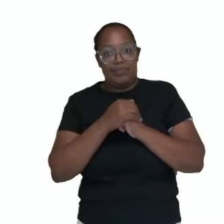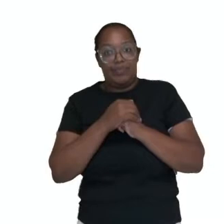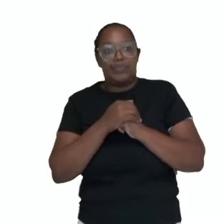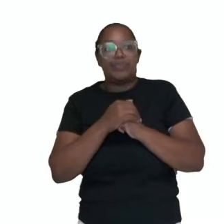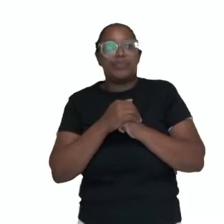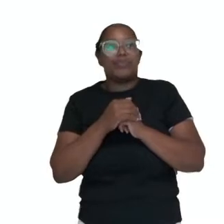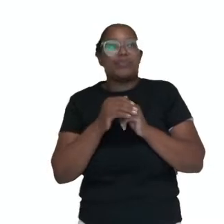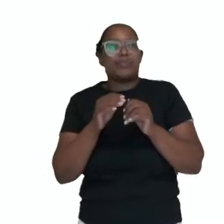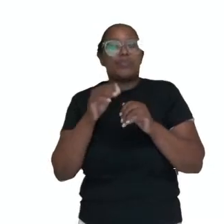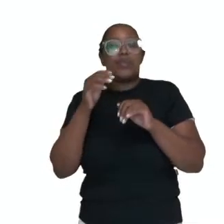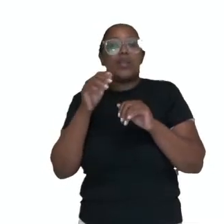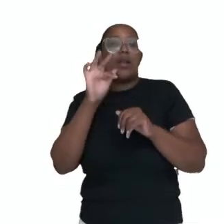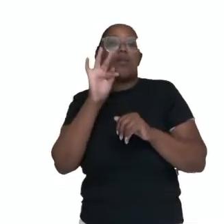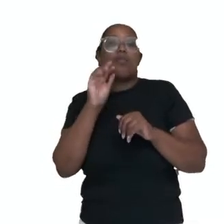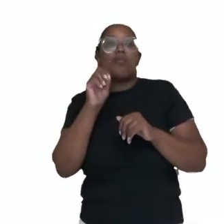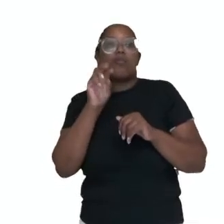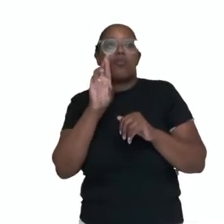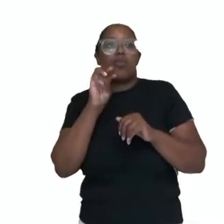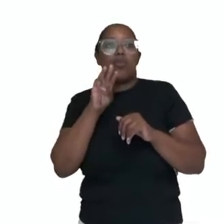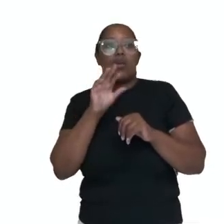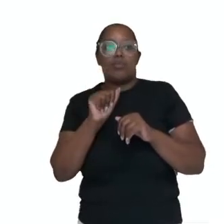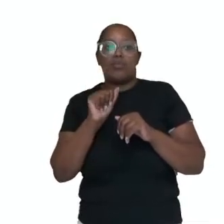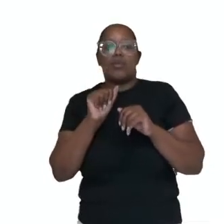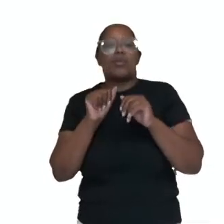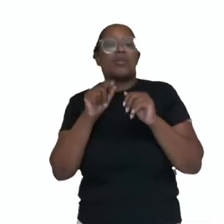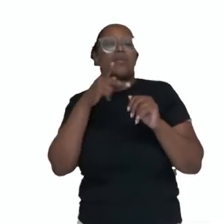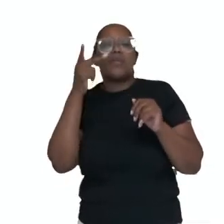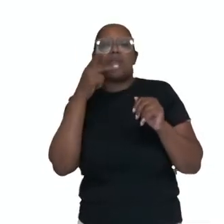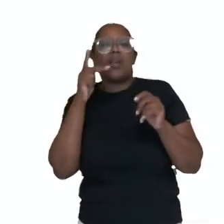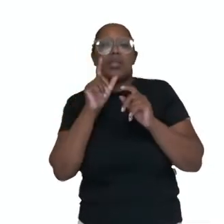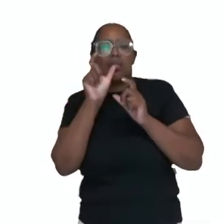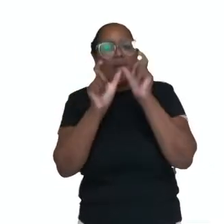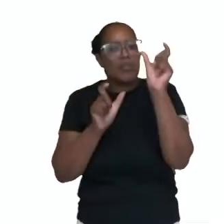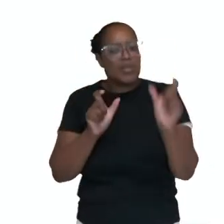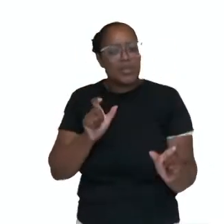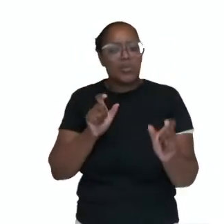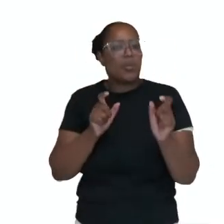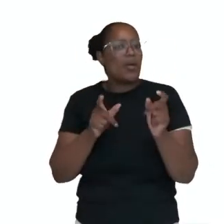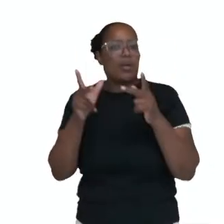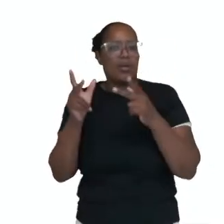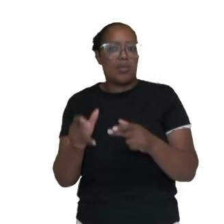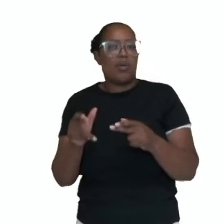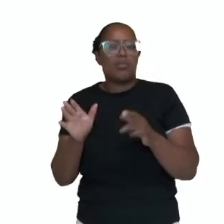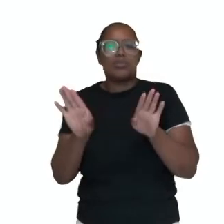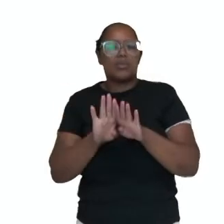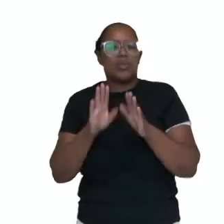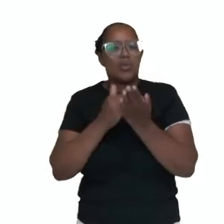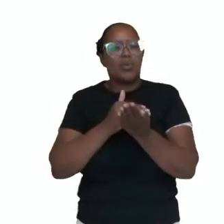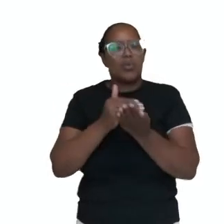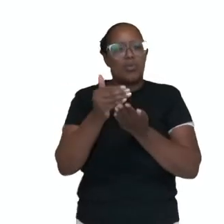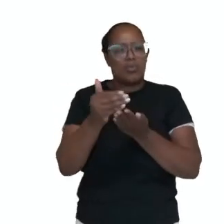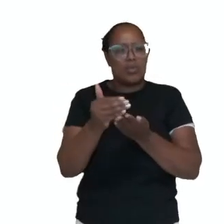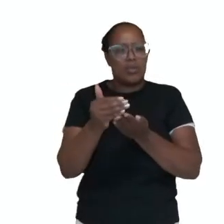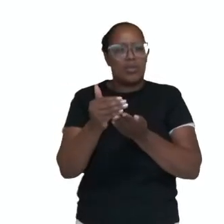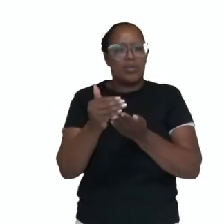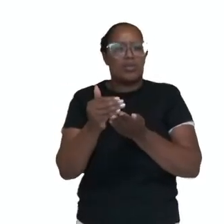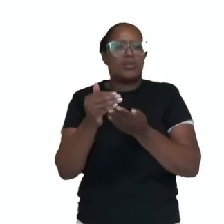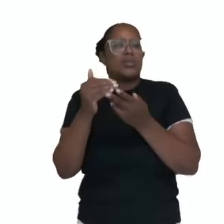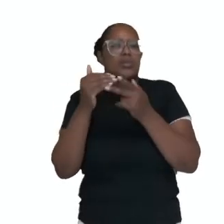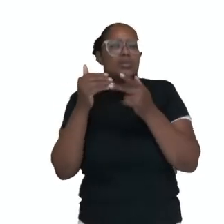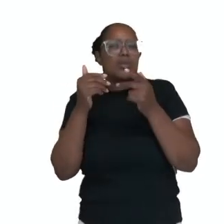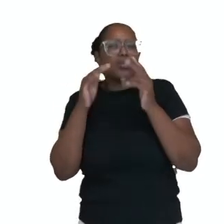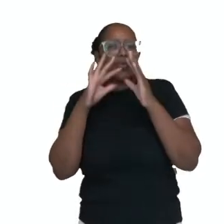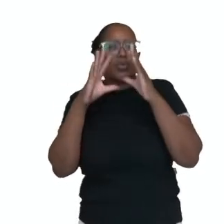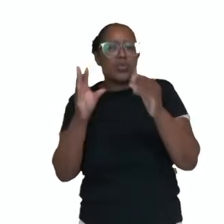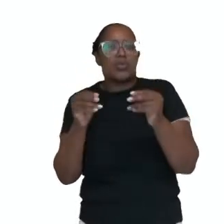é, essência comum aos indivíduos da mesma espécie, é o princípio inteligível, é